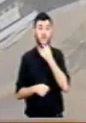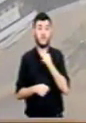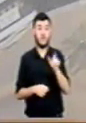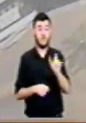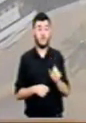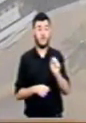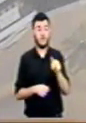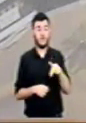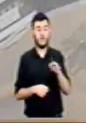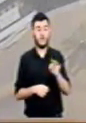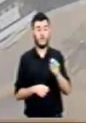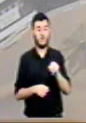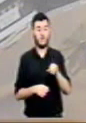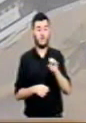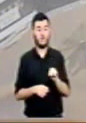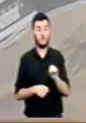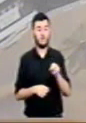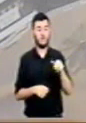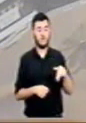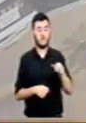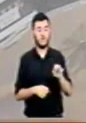Neto,